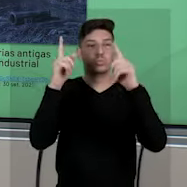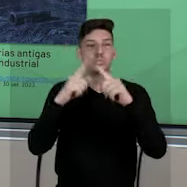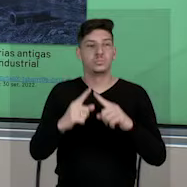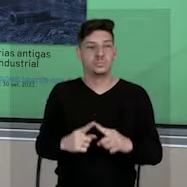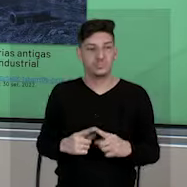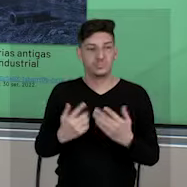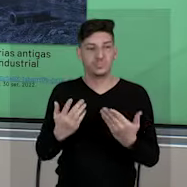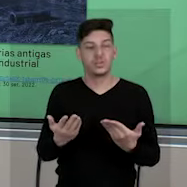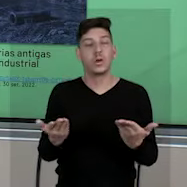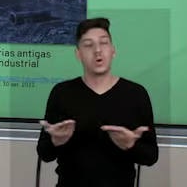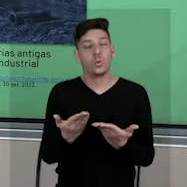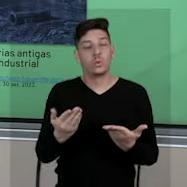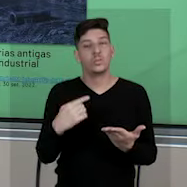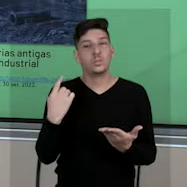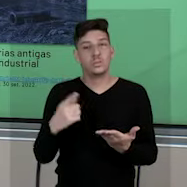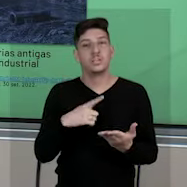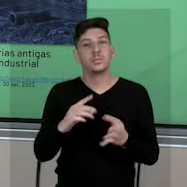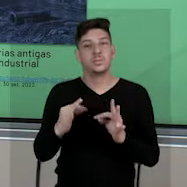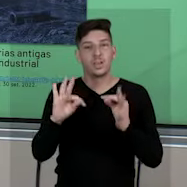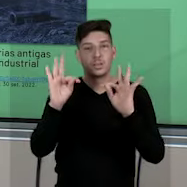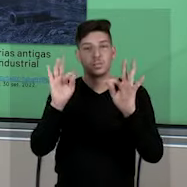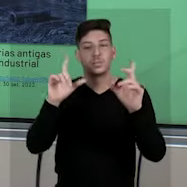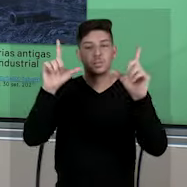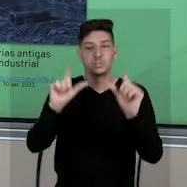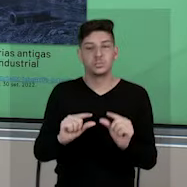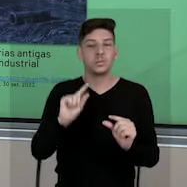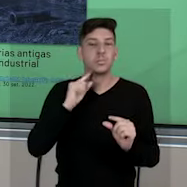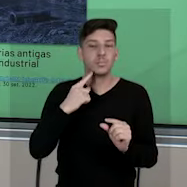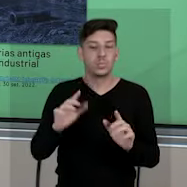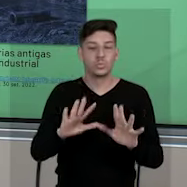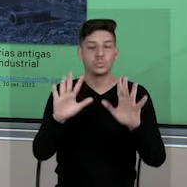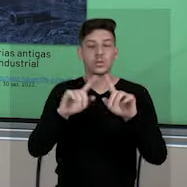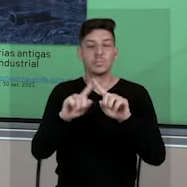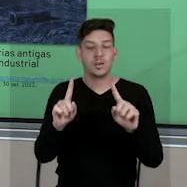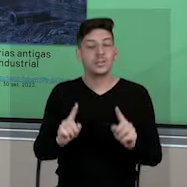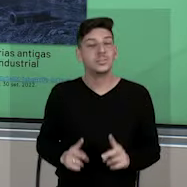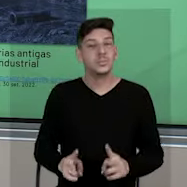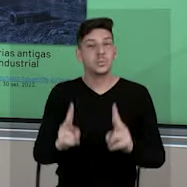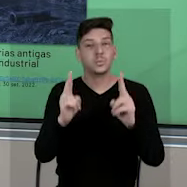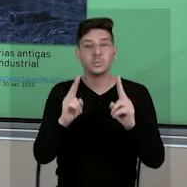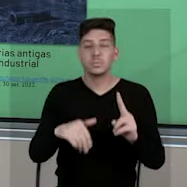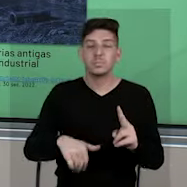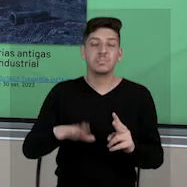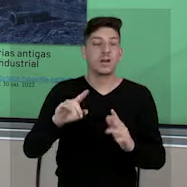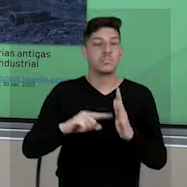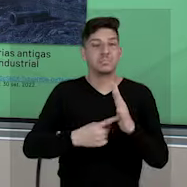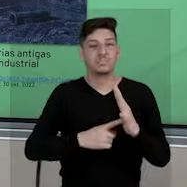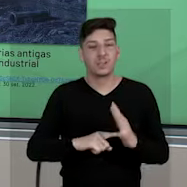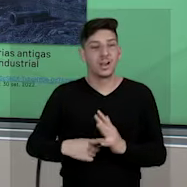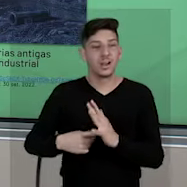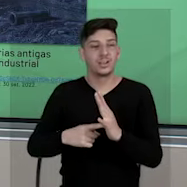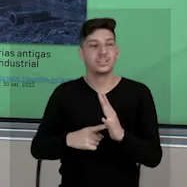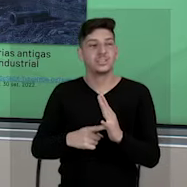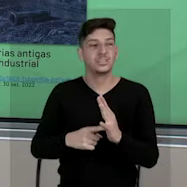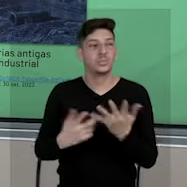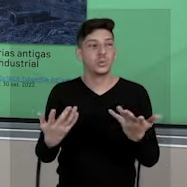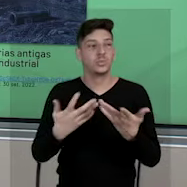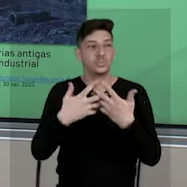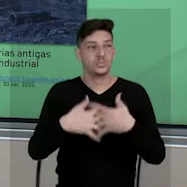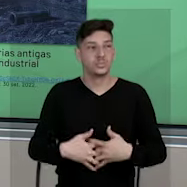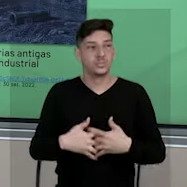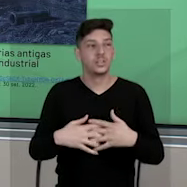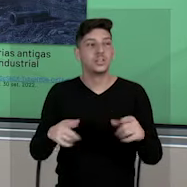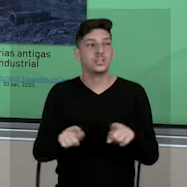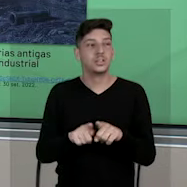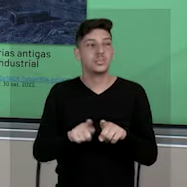Então, claro que hoje nós temos tecnologias para reduzir essa poluição, mas nós também temos muito mais máquinas térmicas funcionando. Inclusive, nós nos